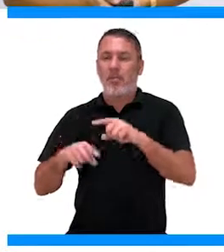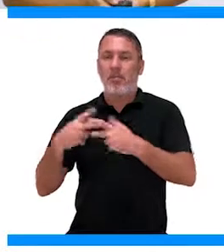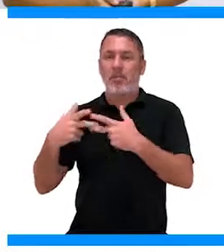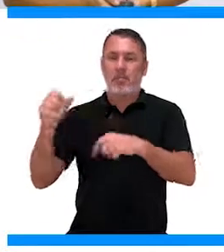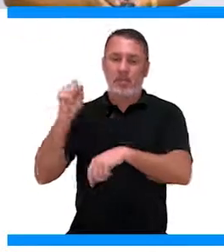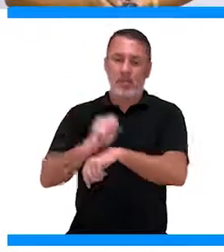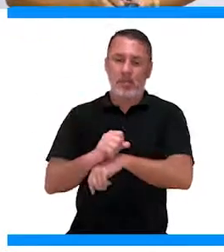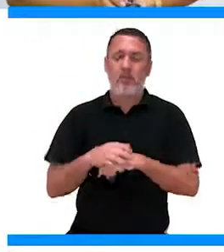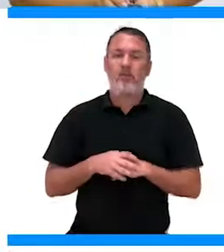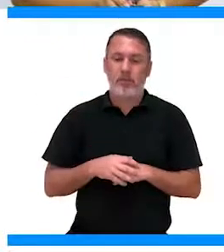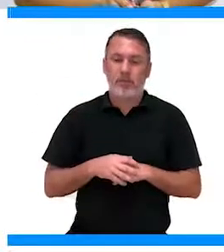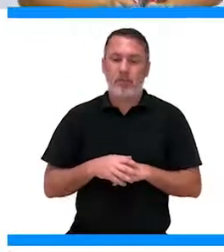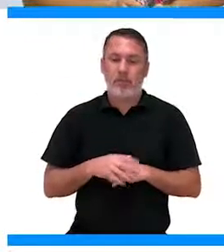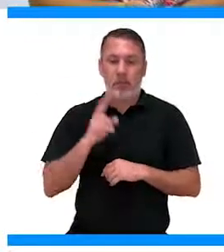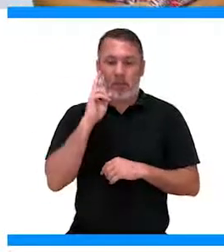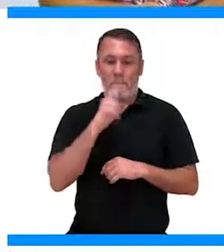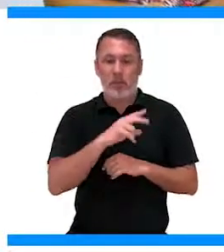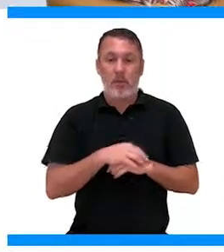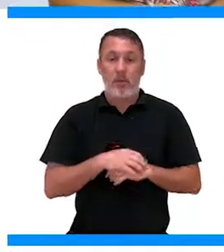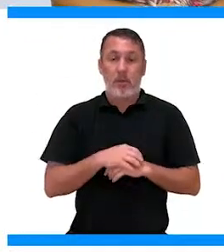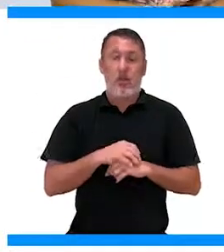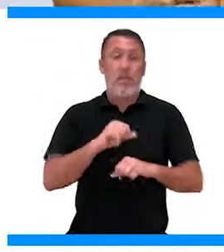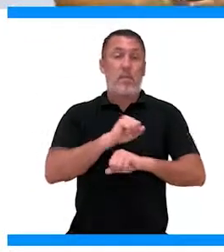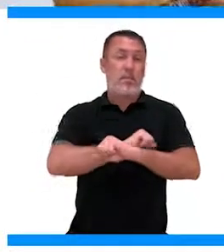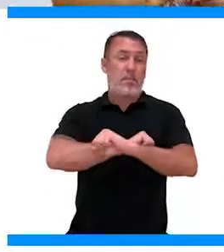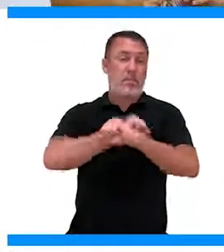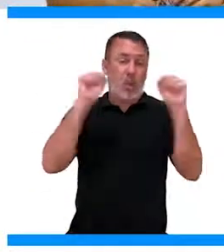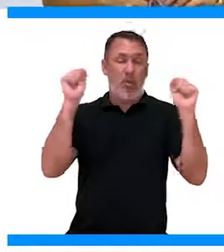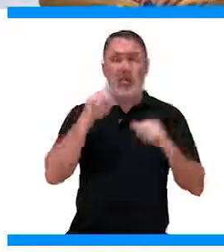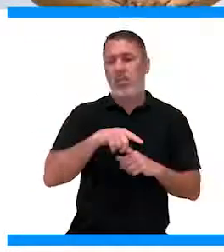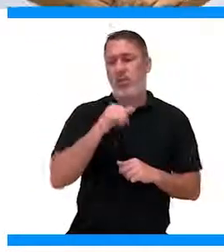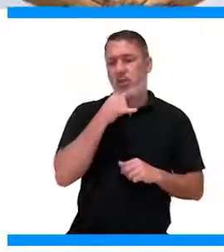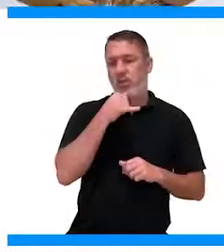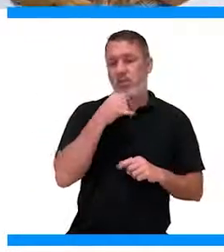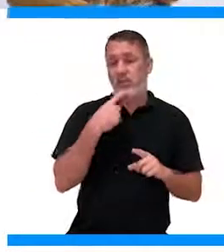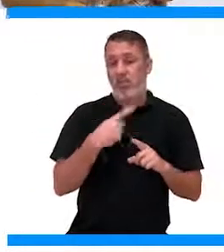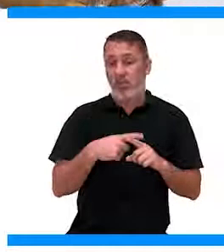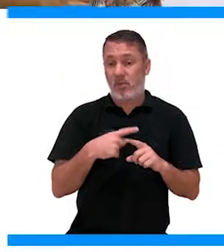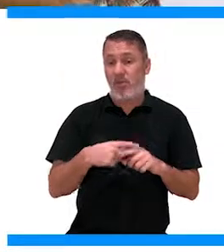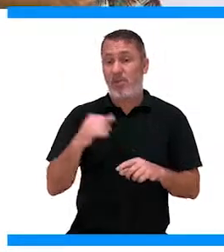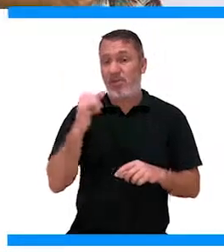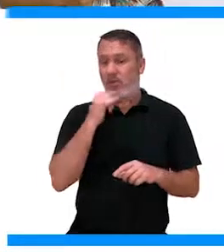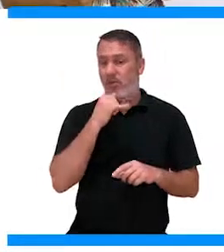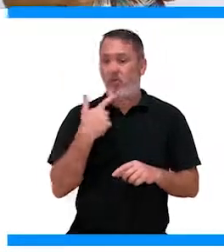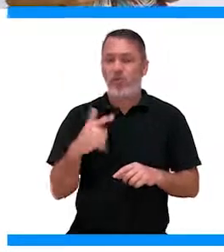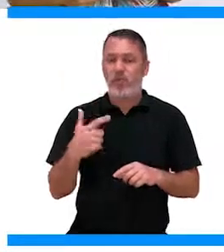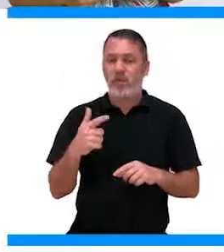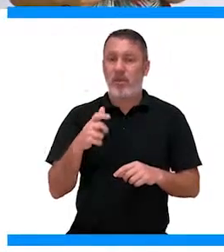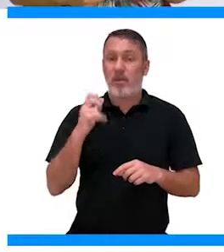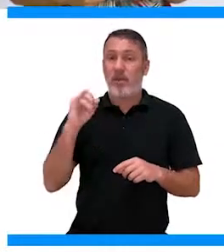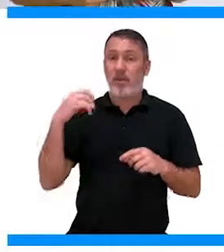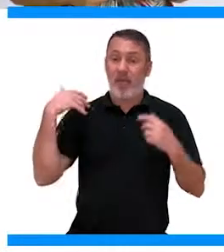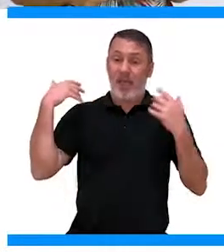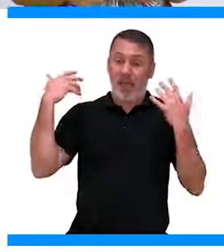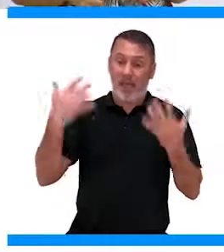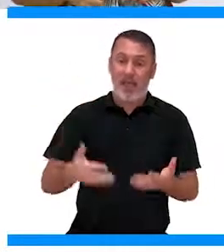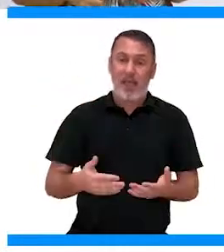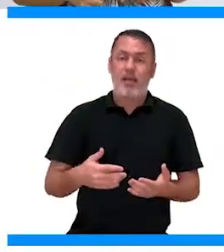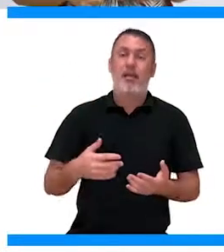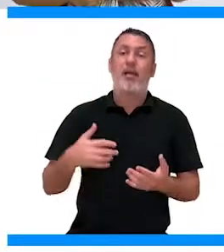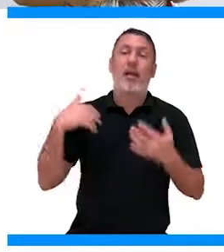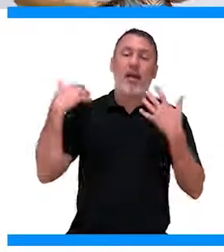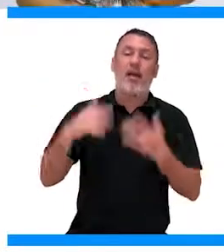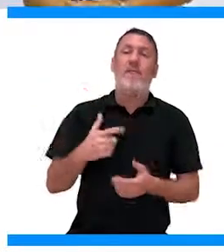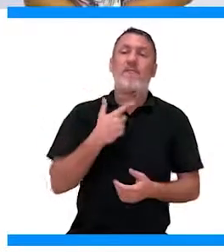personificação ou prosopopeia. Então a bomba atômica é triste, coisa mais triste não há. Quando